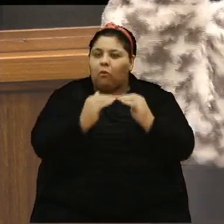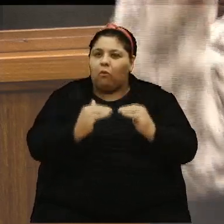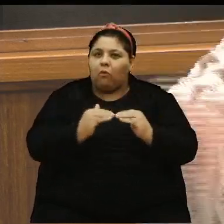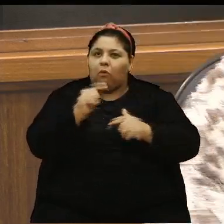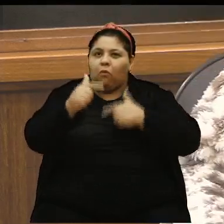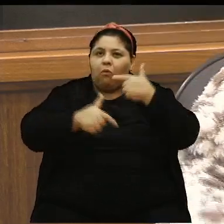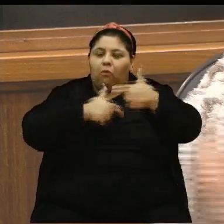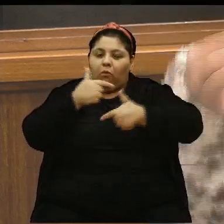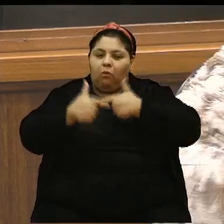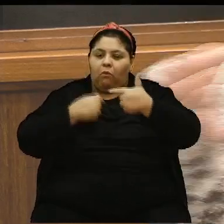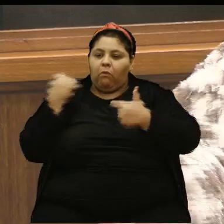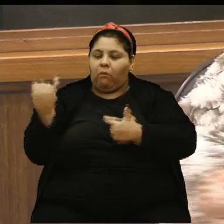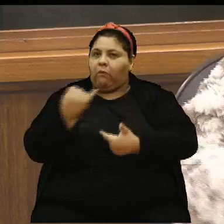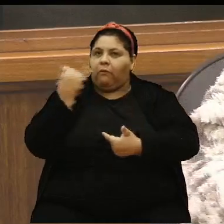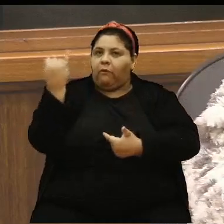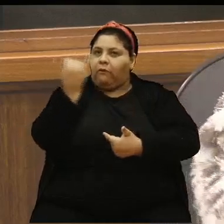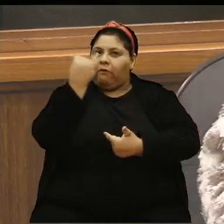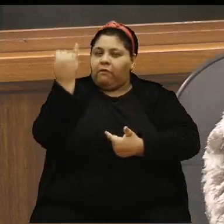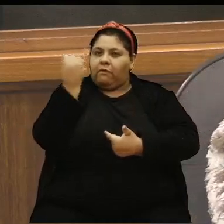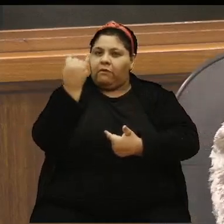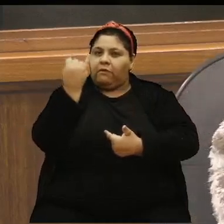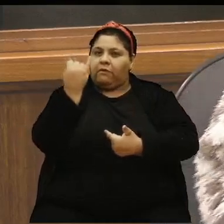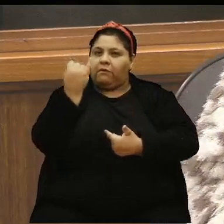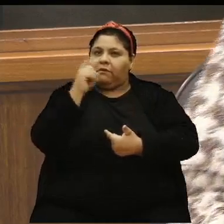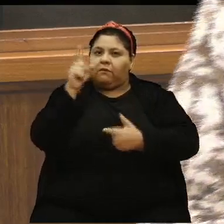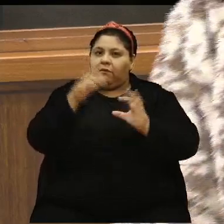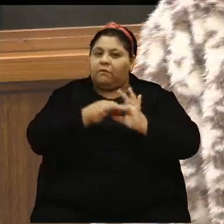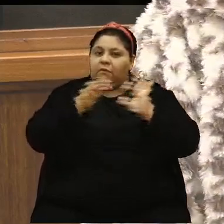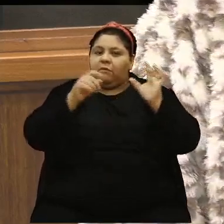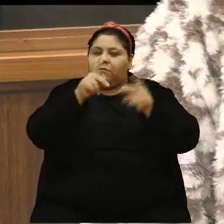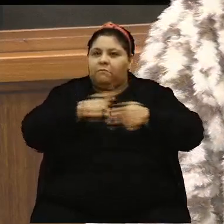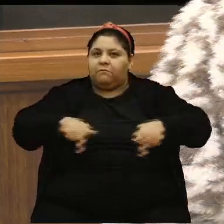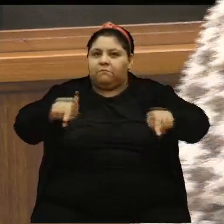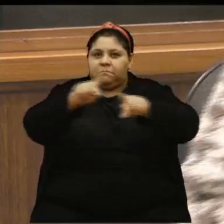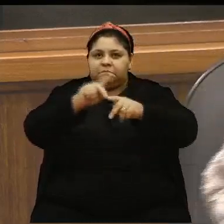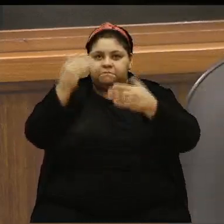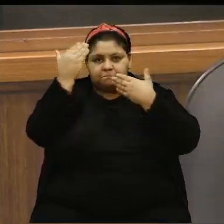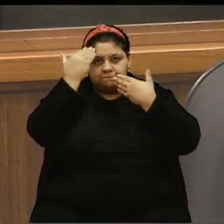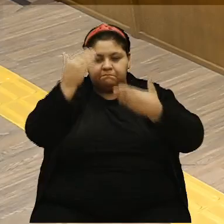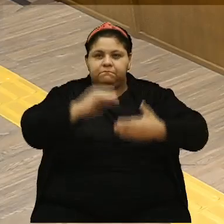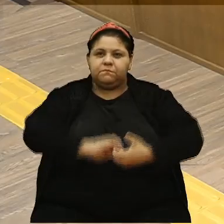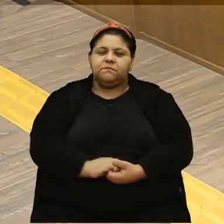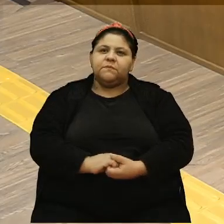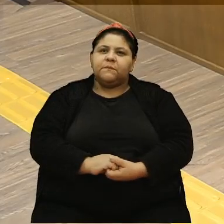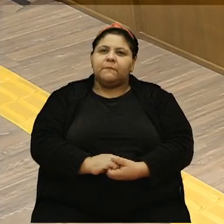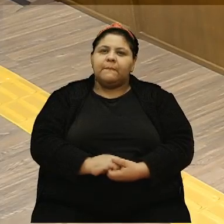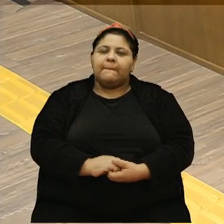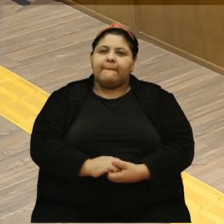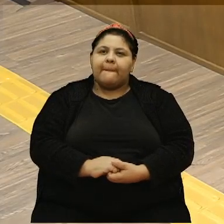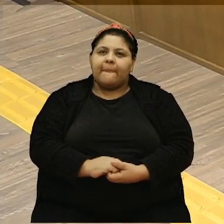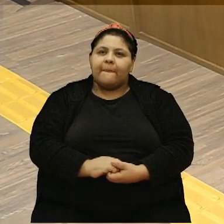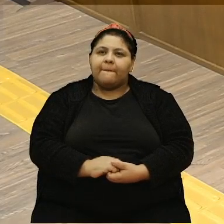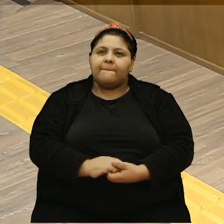serviços essenciais não sendo disponibilizados para a população. Muito obrigada. Obrigada, vereadora Estela. Com a palavra, o vereador